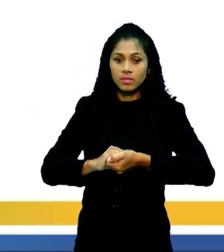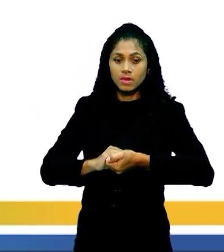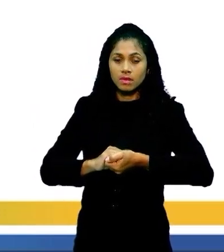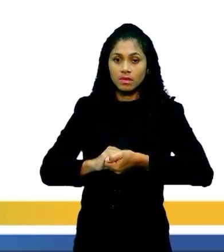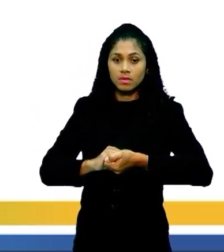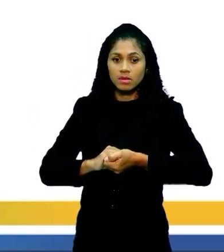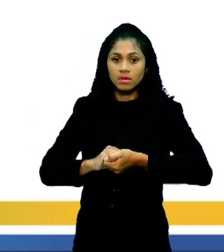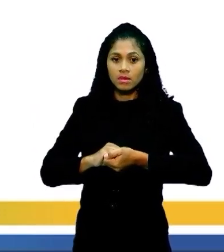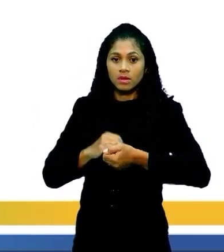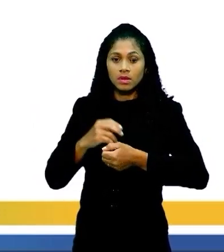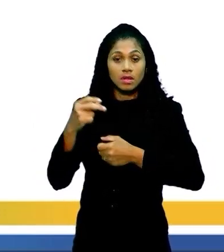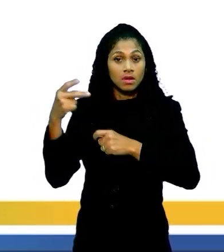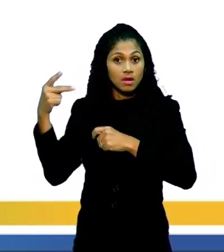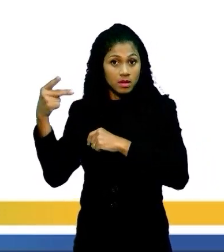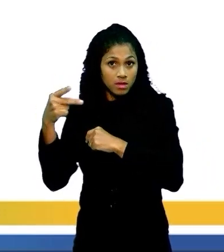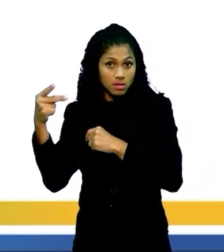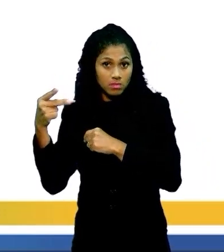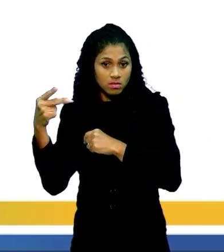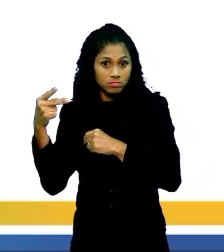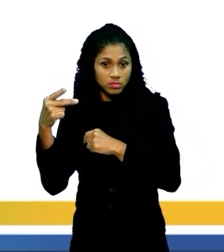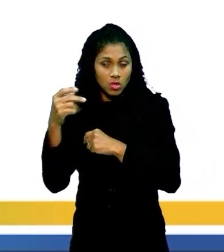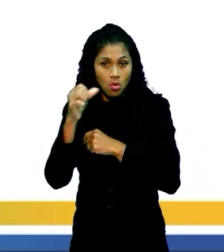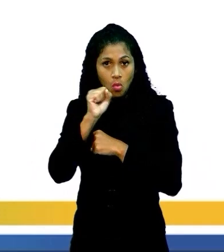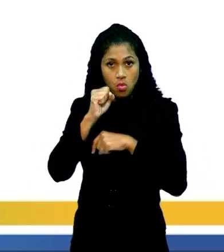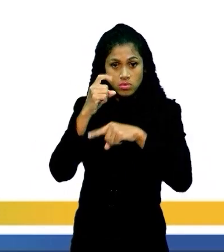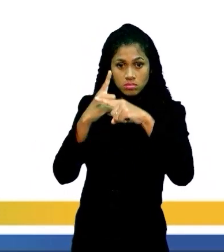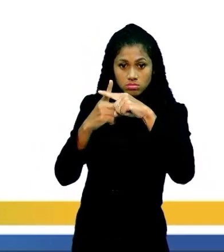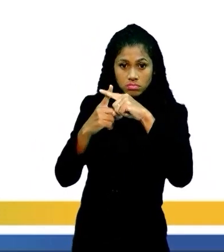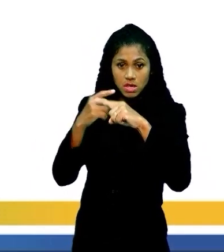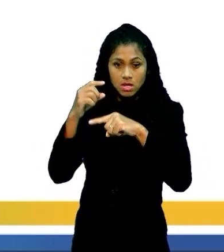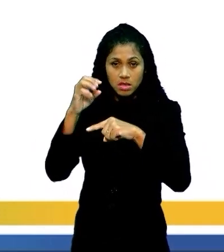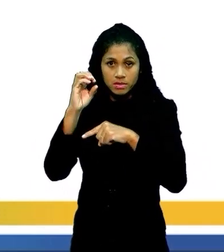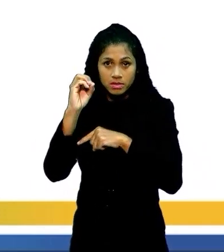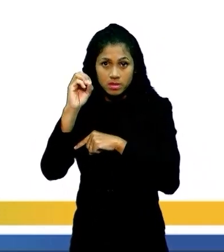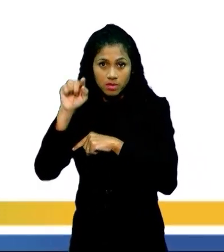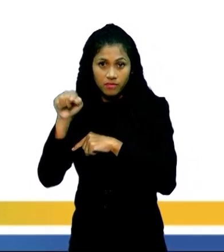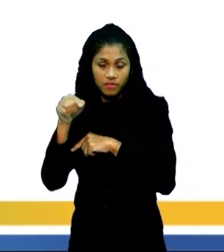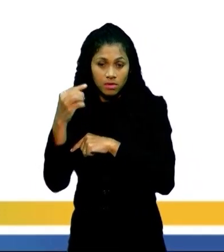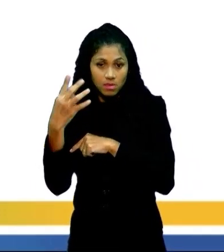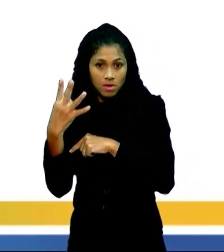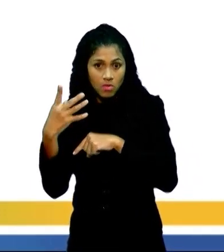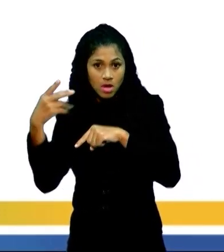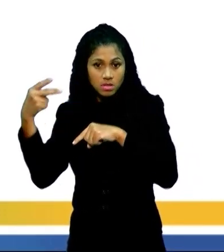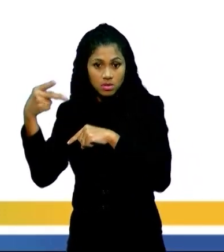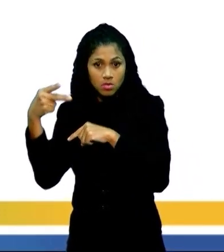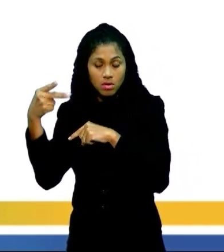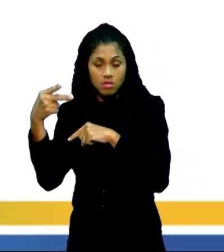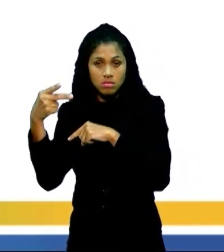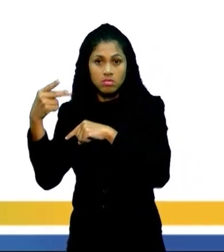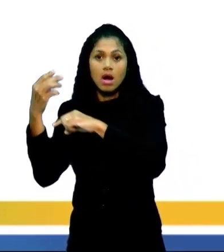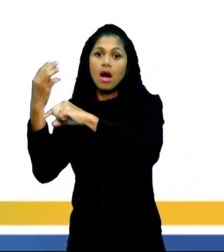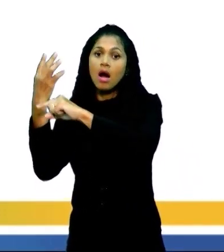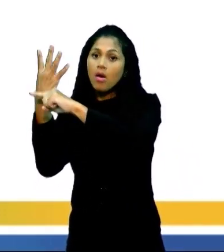Próximo lado, ele vai ficar permanente do jeito que tá. No caso aí a gente vai ver, ó.